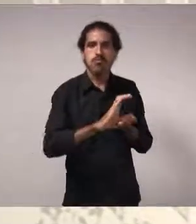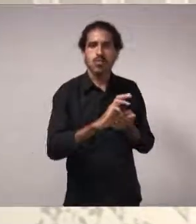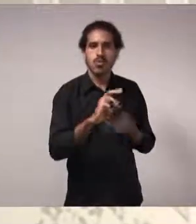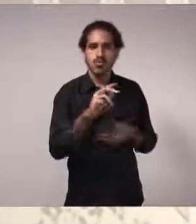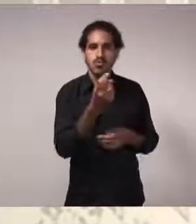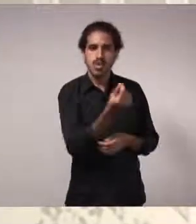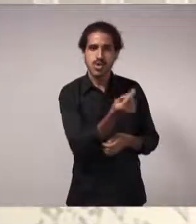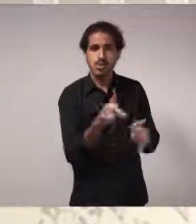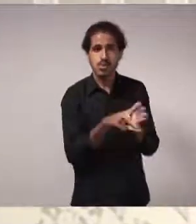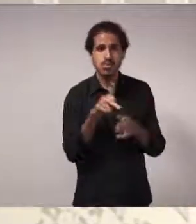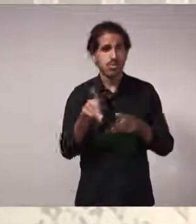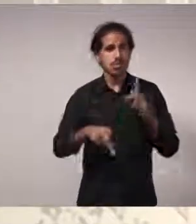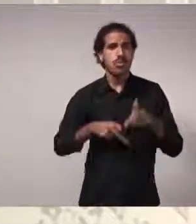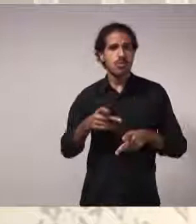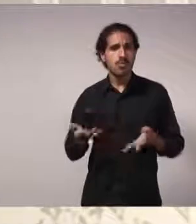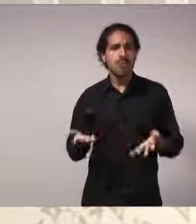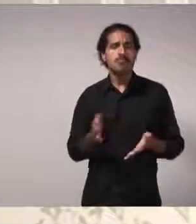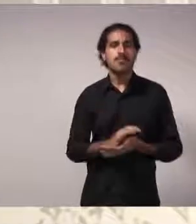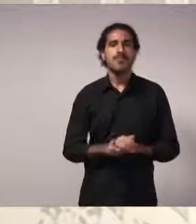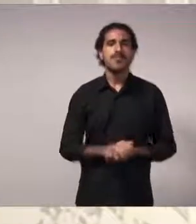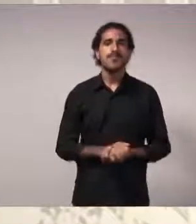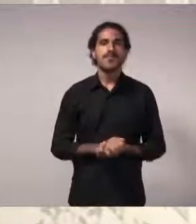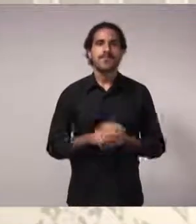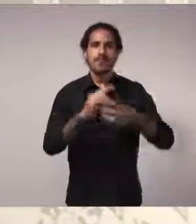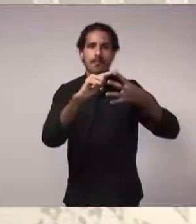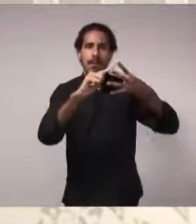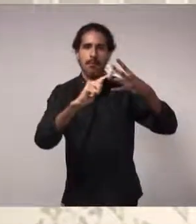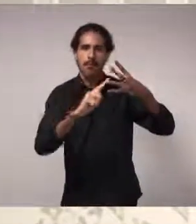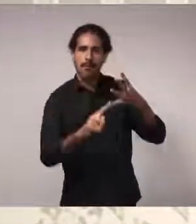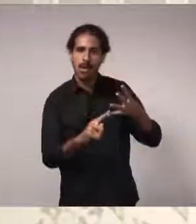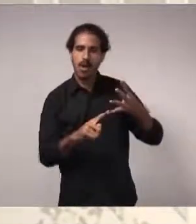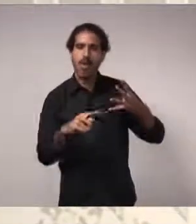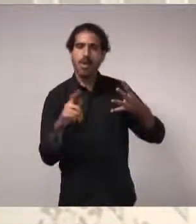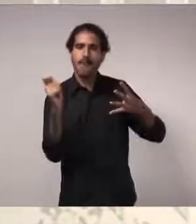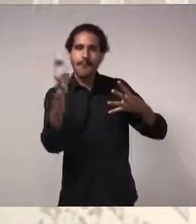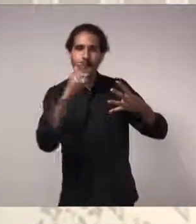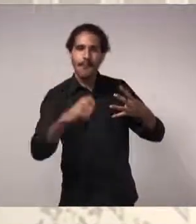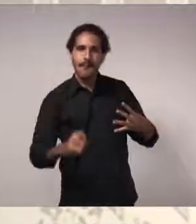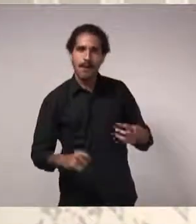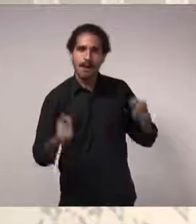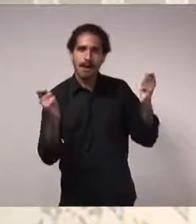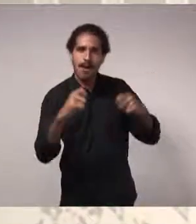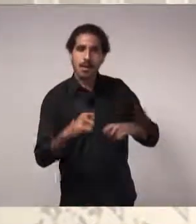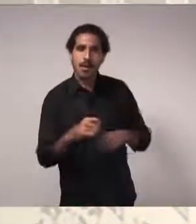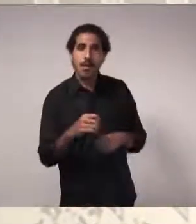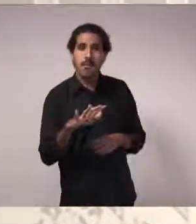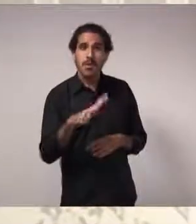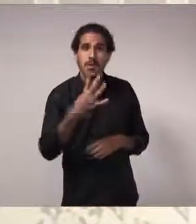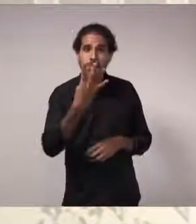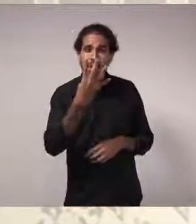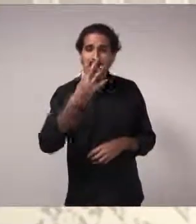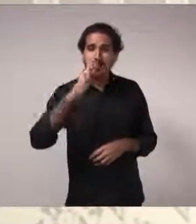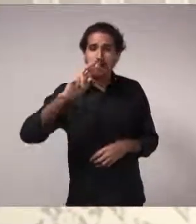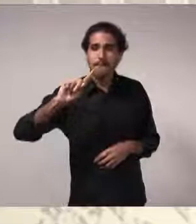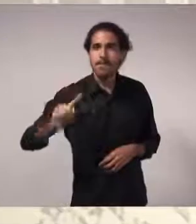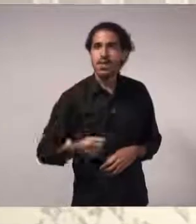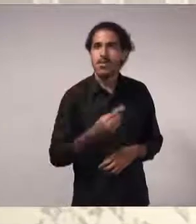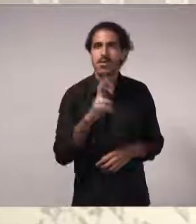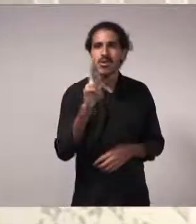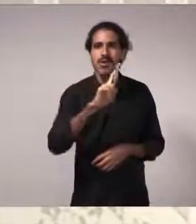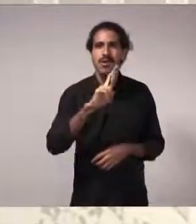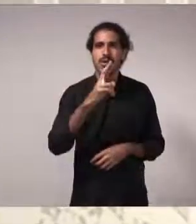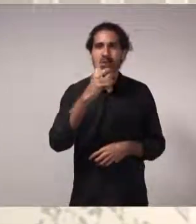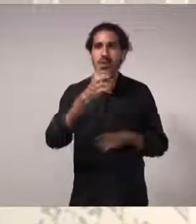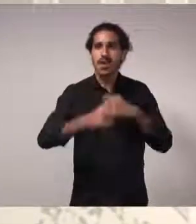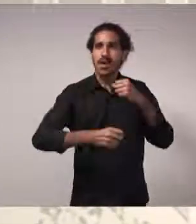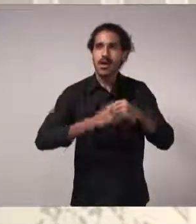né? Então, só essas 4 ações dá quase R$1 milhão por ano de economia de energia. E se a